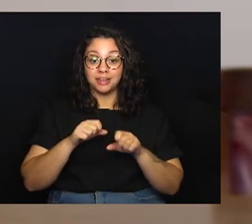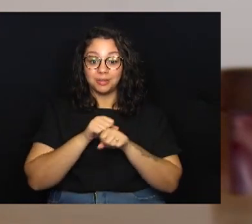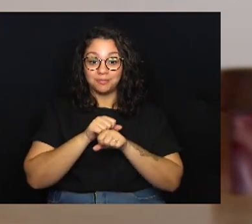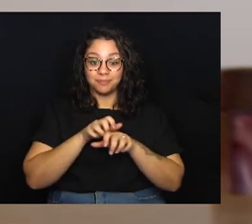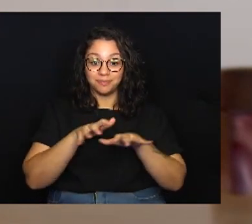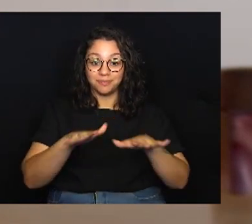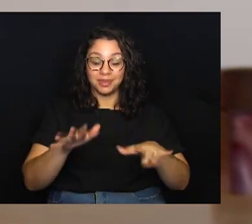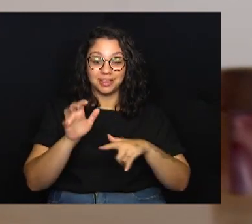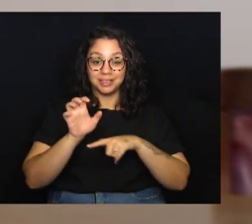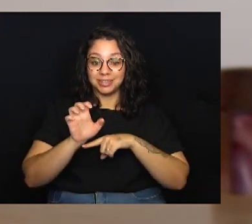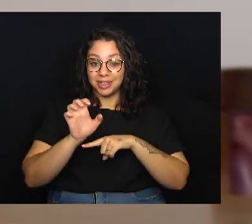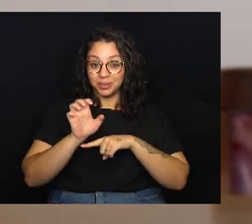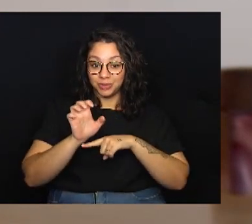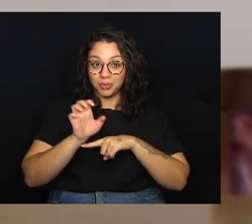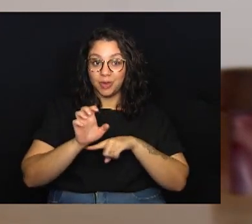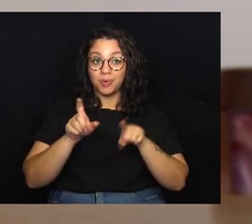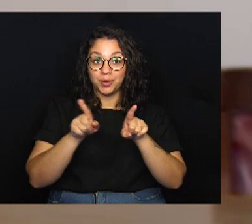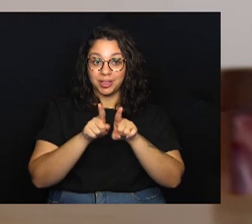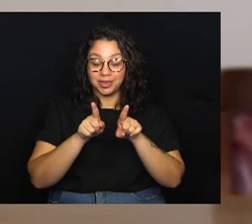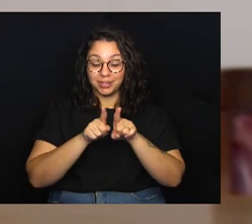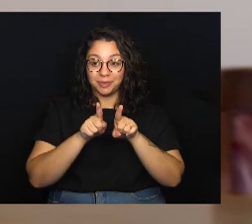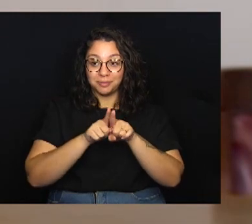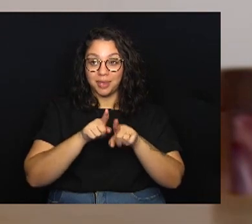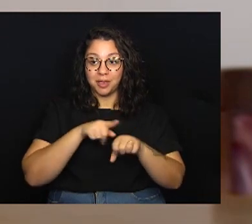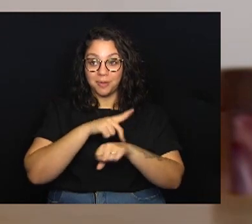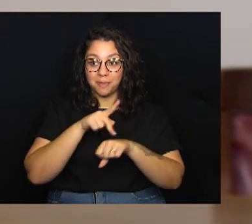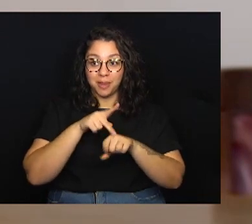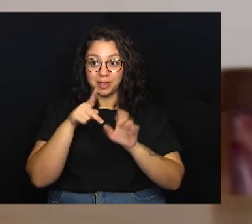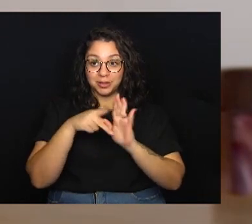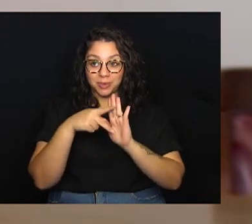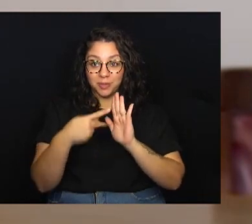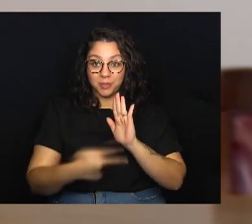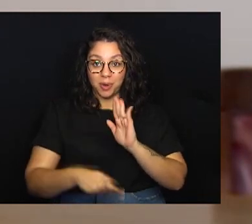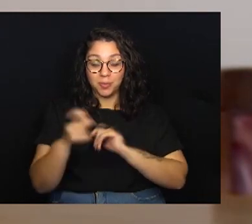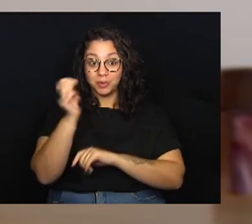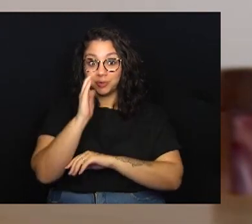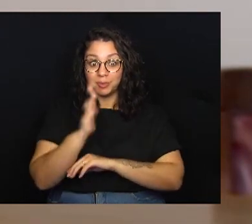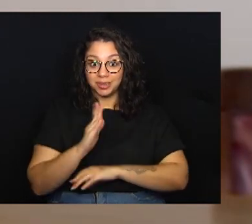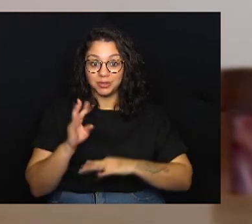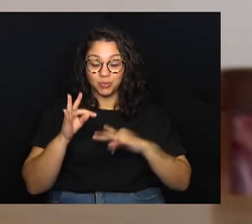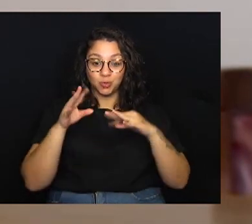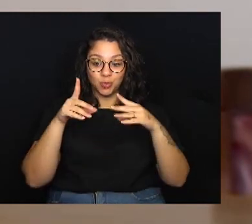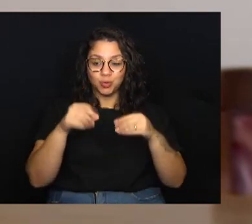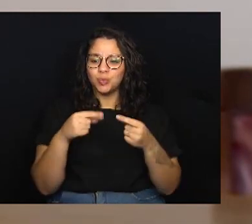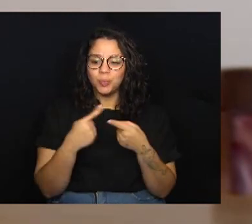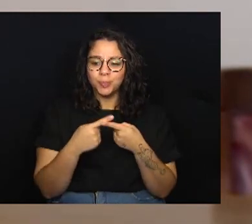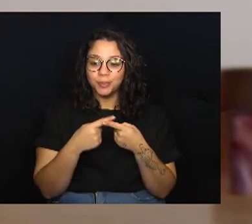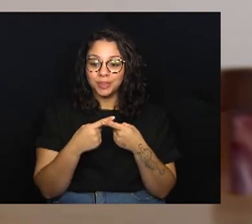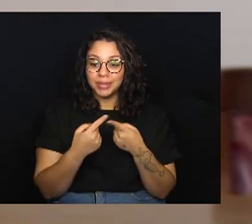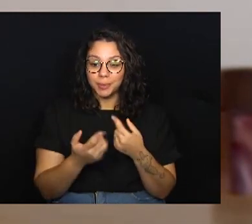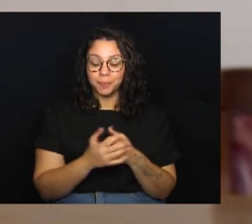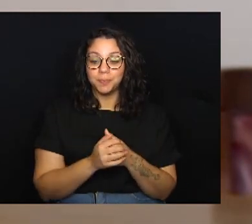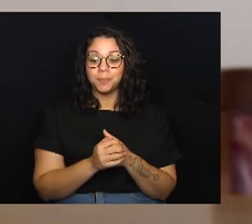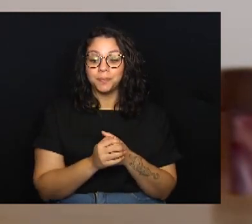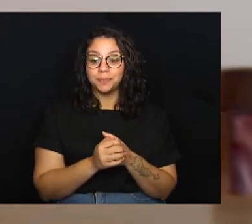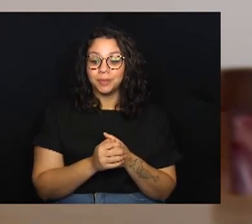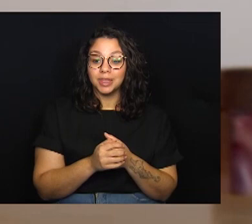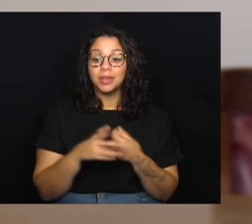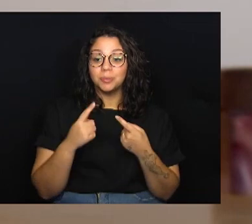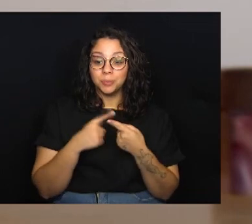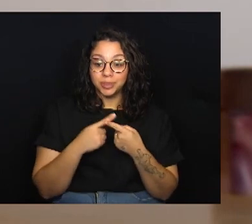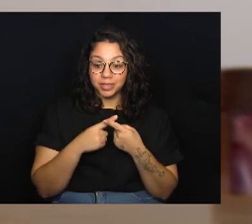estadual e até nacional perante o Brasil todo. Por quê? Porque nós